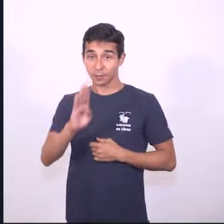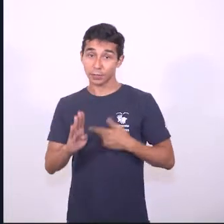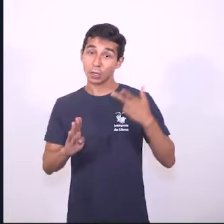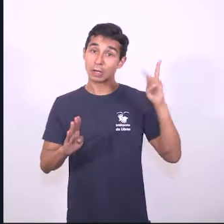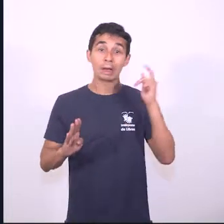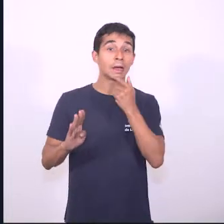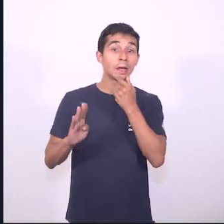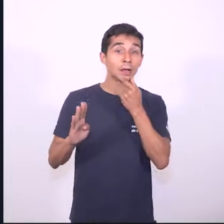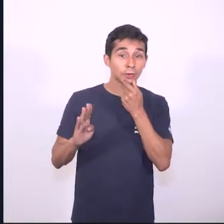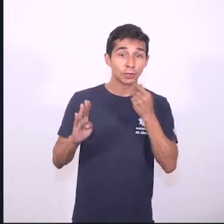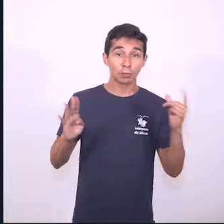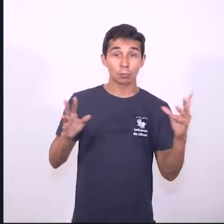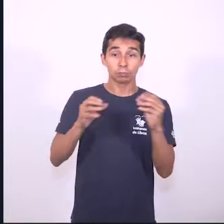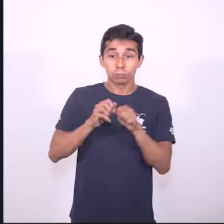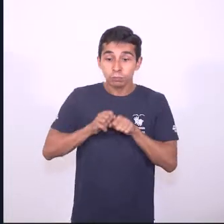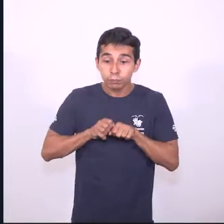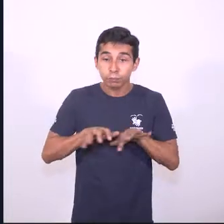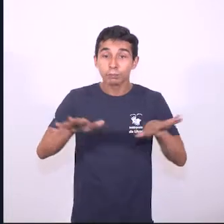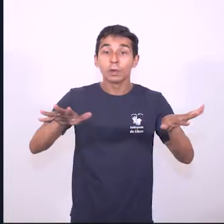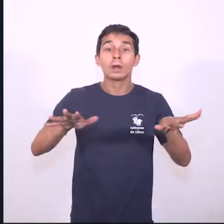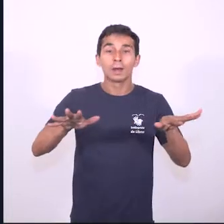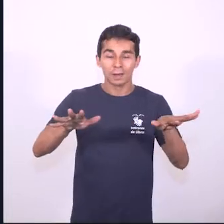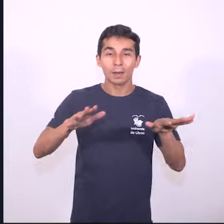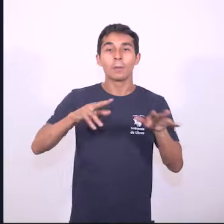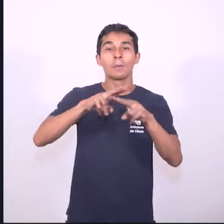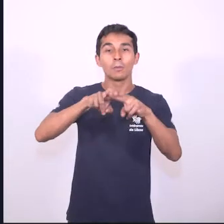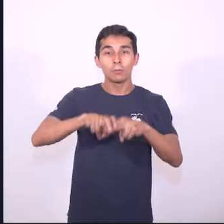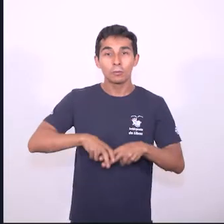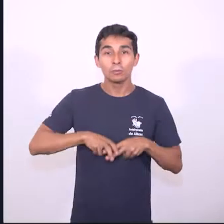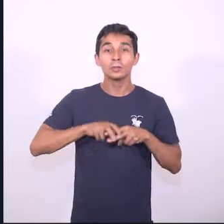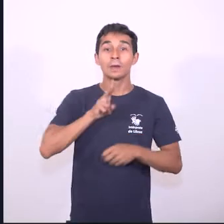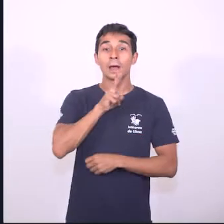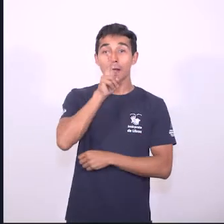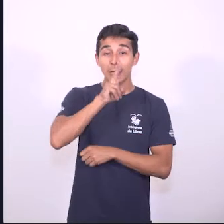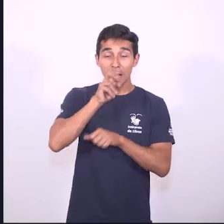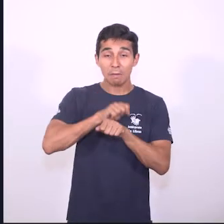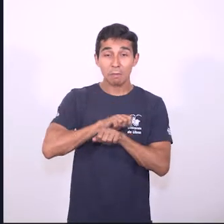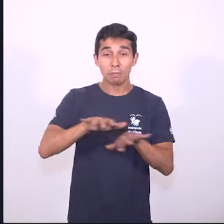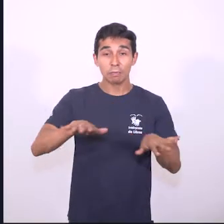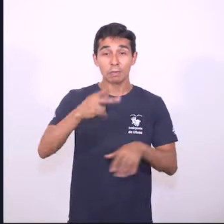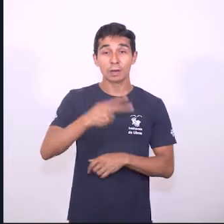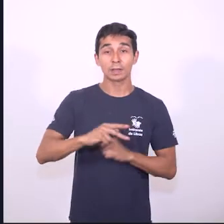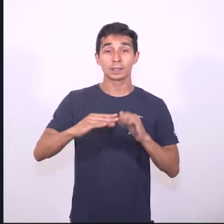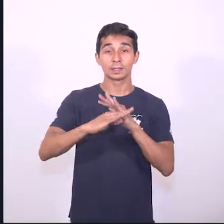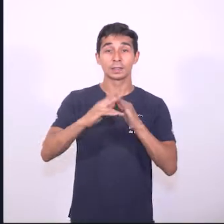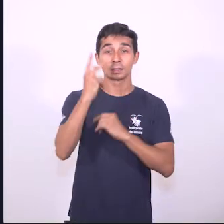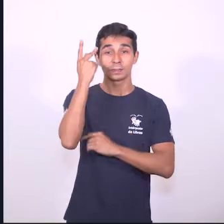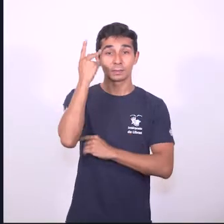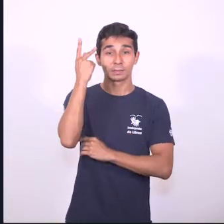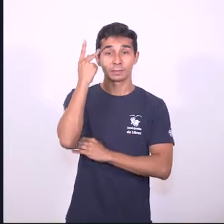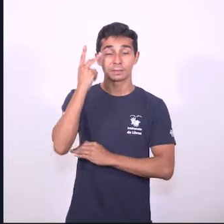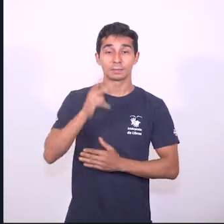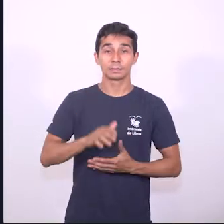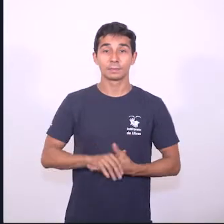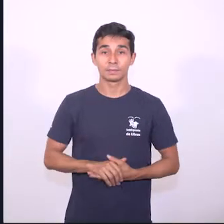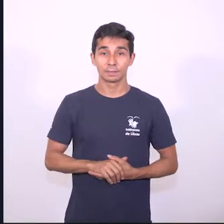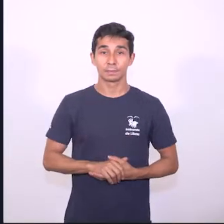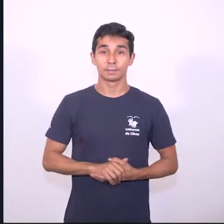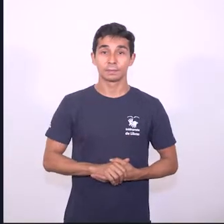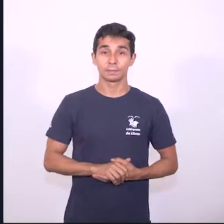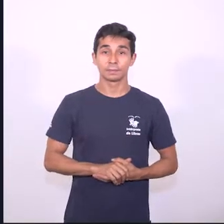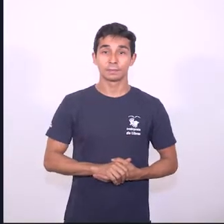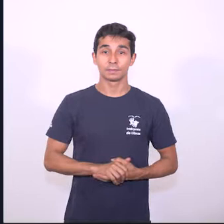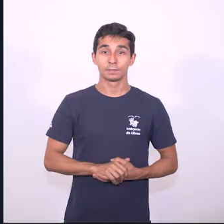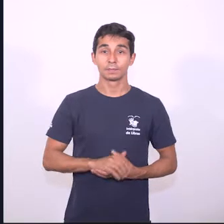situação epidemiológica neste momento na cidade de São Paulo. Então, o destaque das amostras testadas